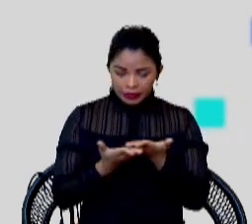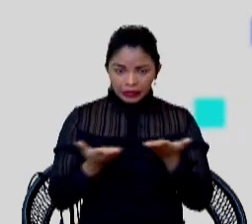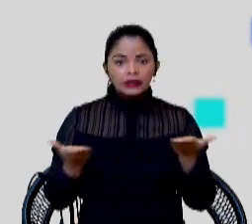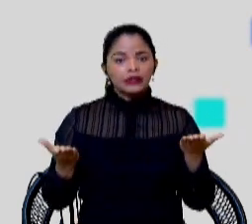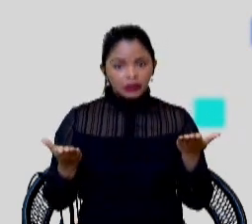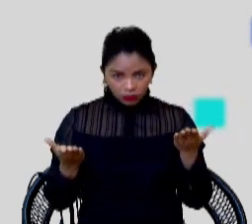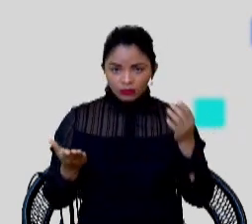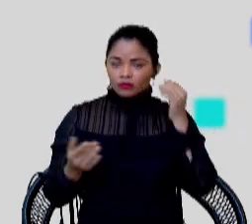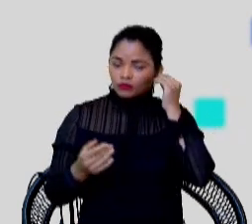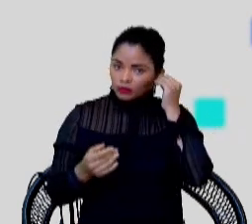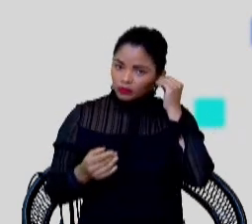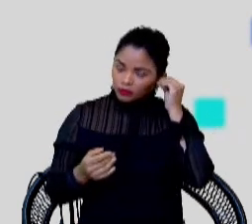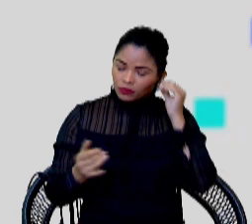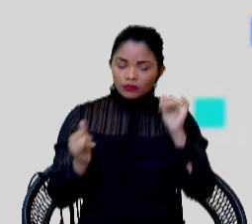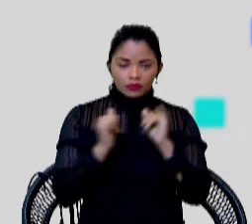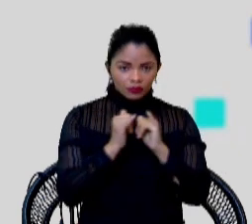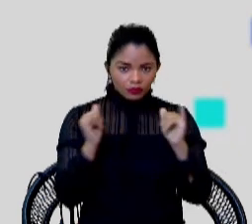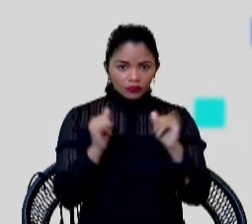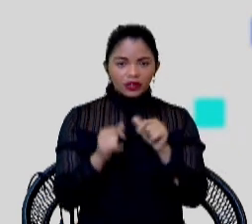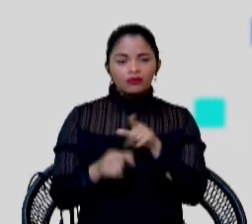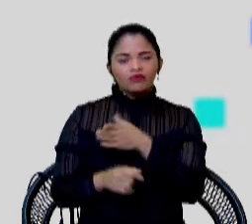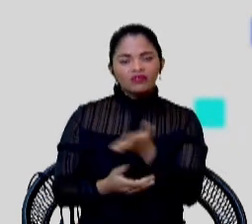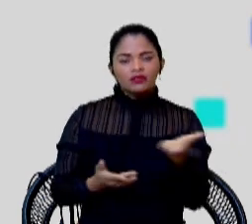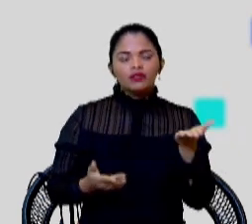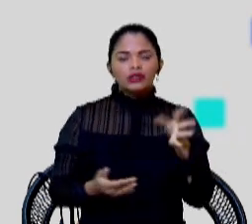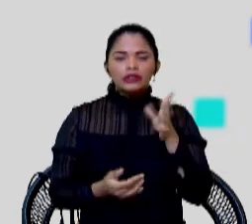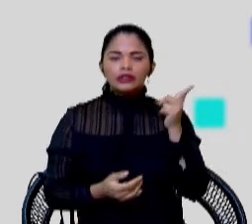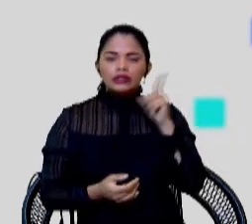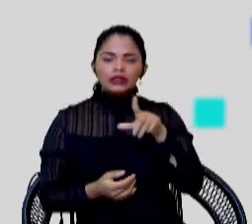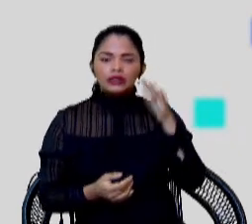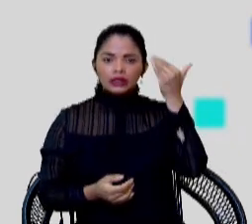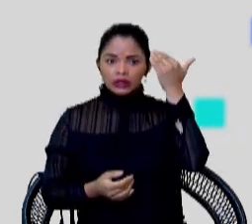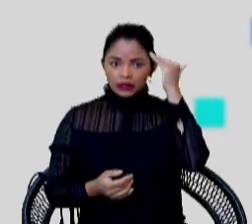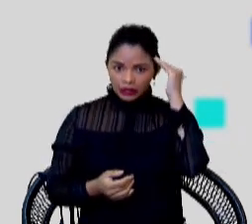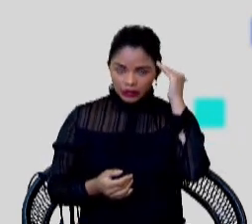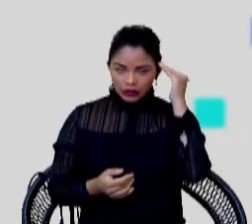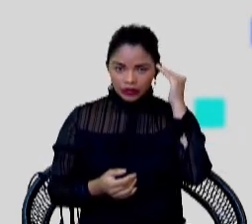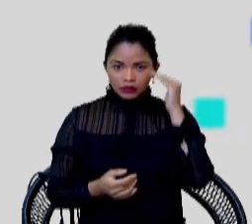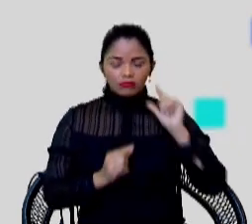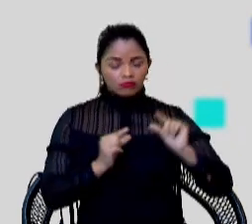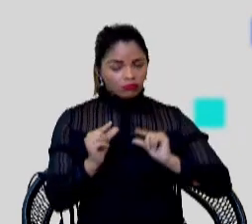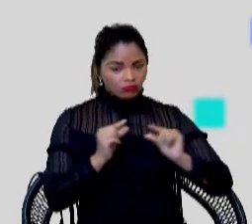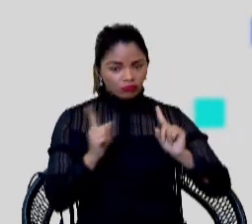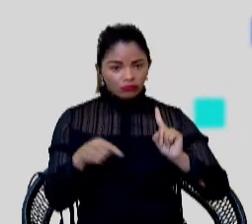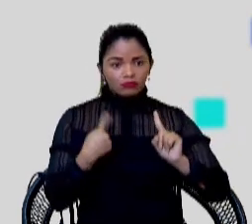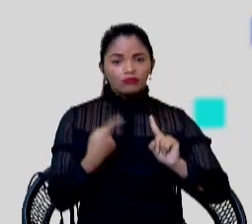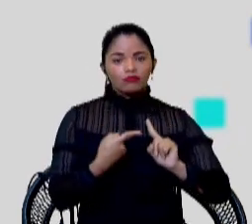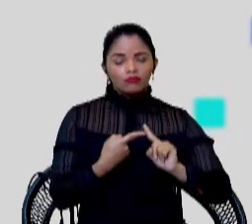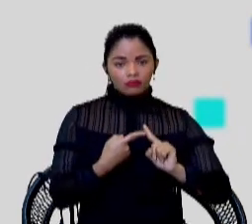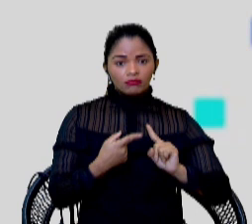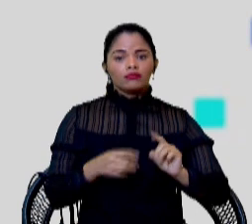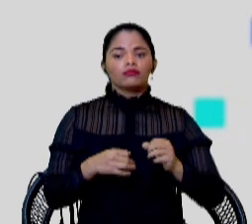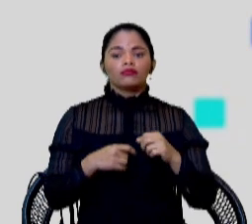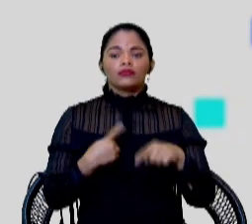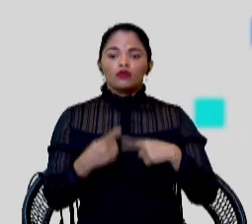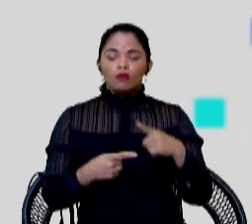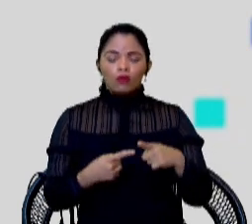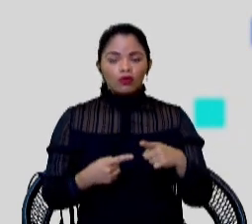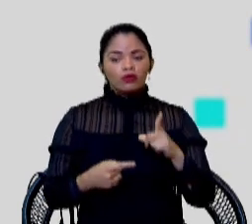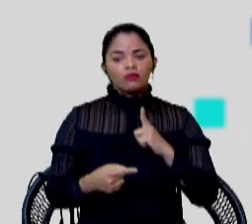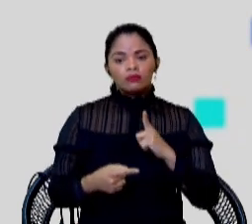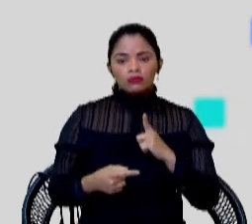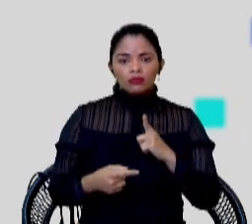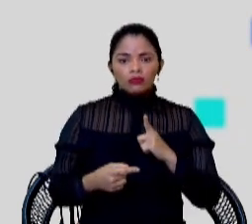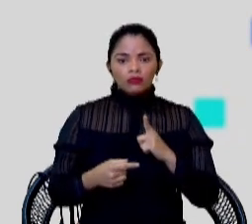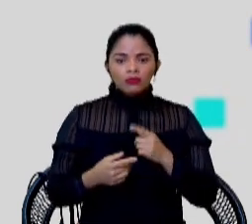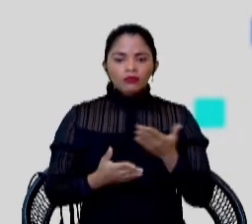pelo gerenciador de anúncios para vocês conseguirem entender também um pouquinho sobre essa parte de objetivo. Depois a gente, com o passar